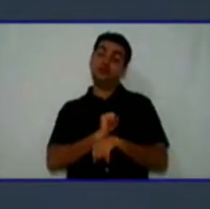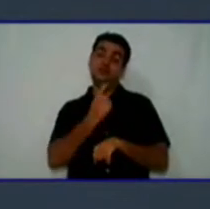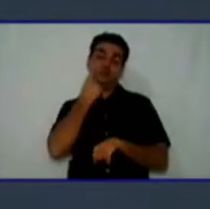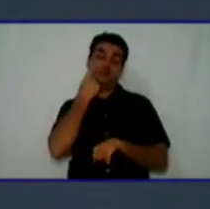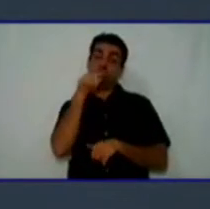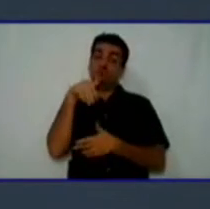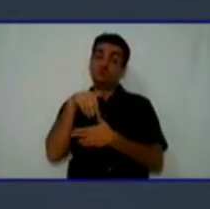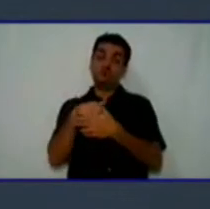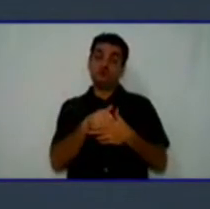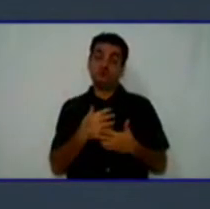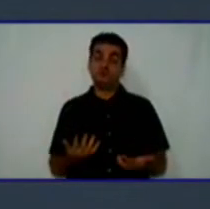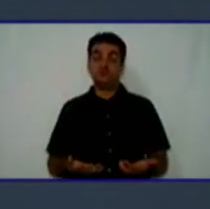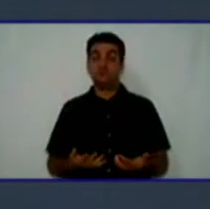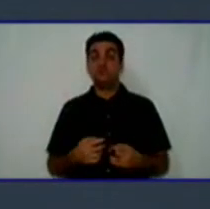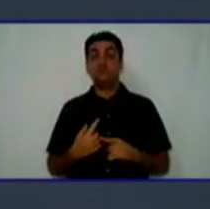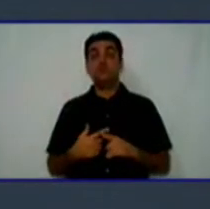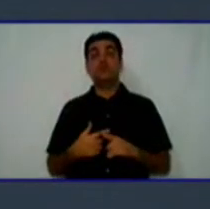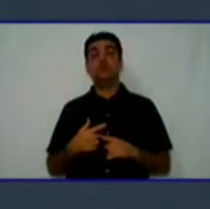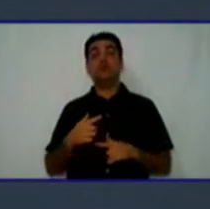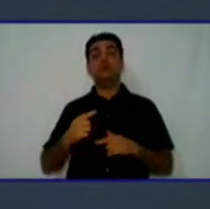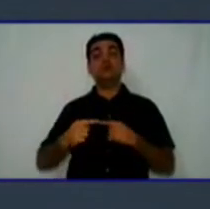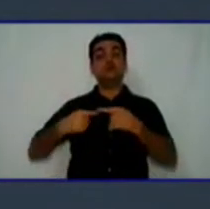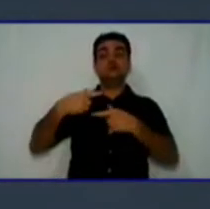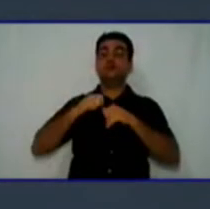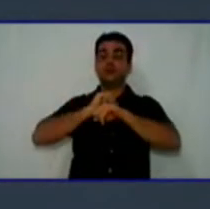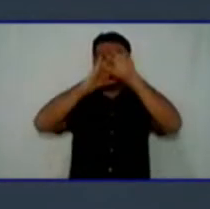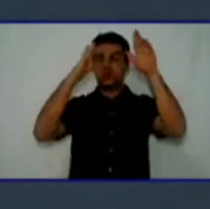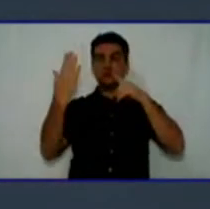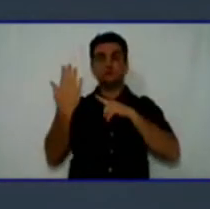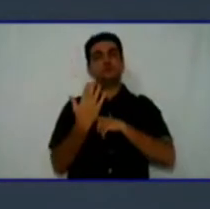também na expectativa de que os votos vindouros possam